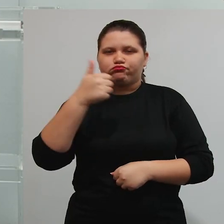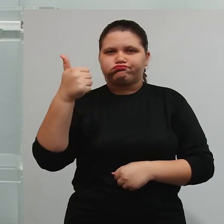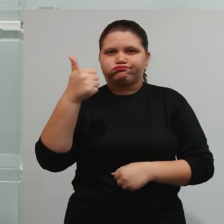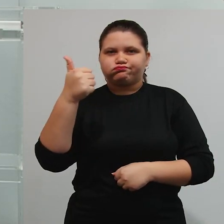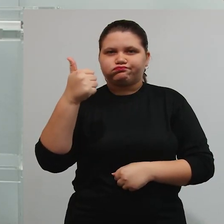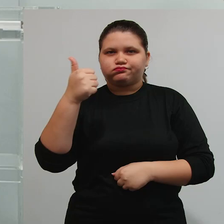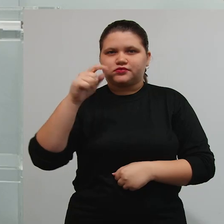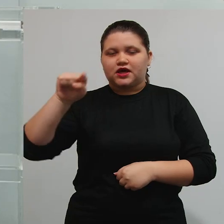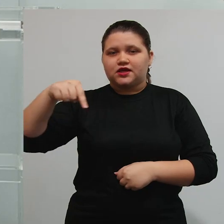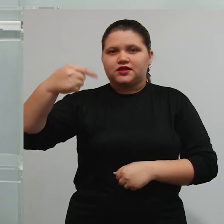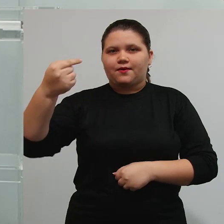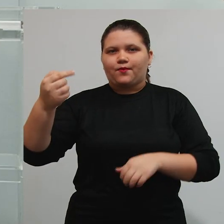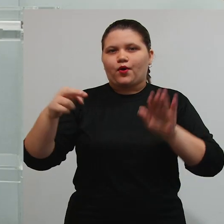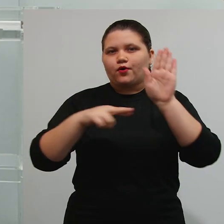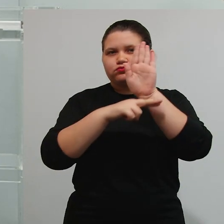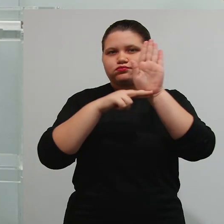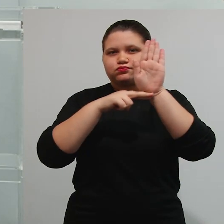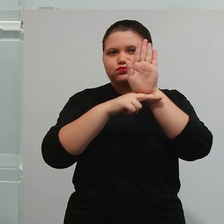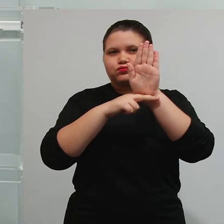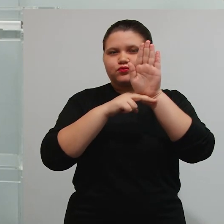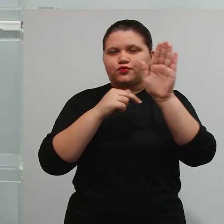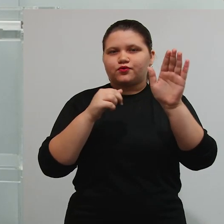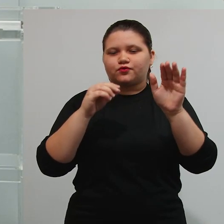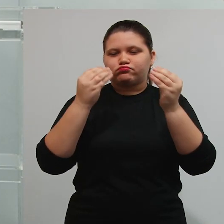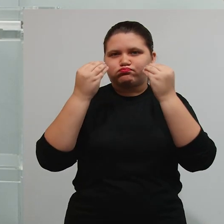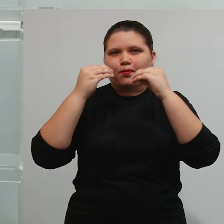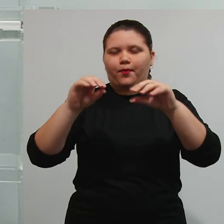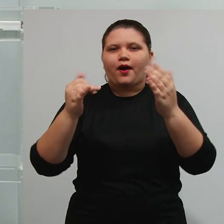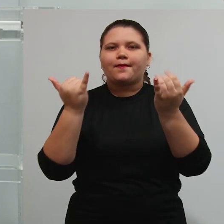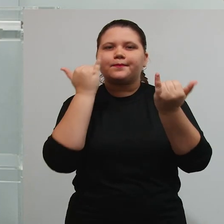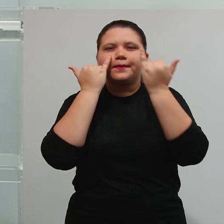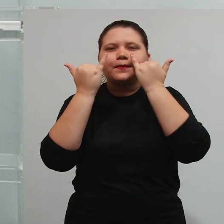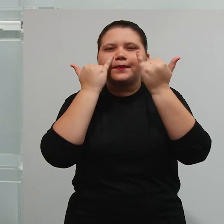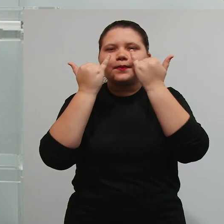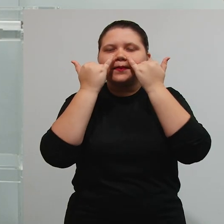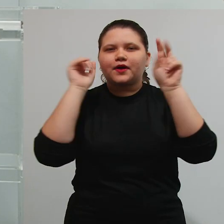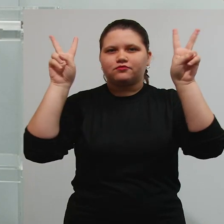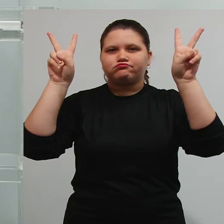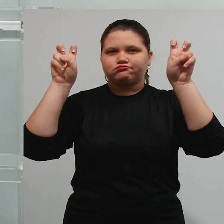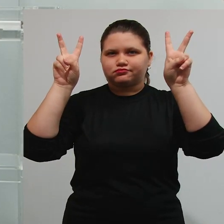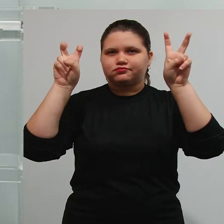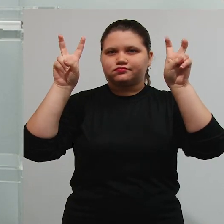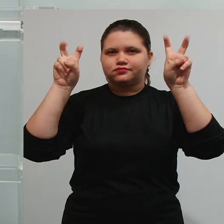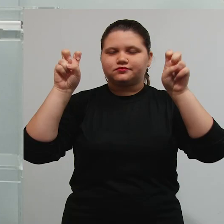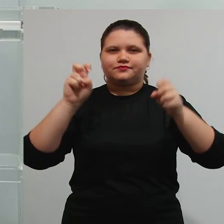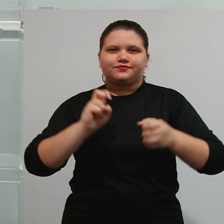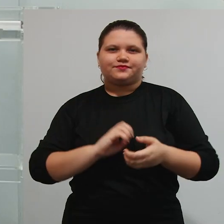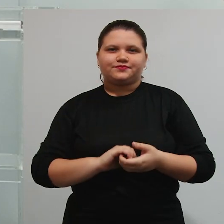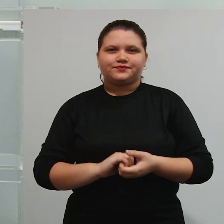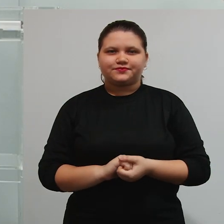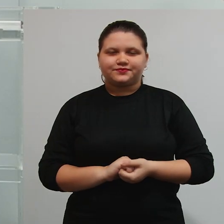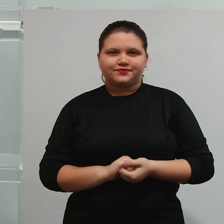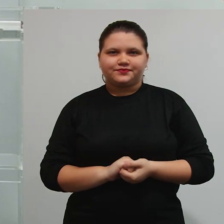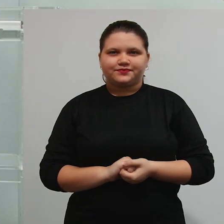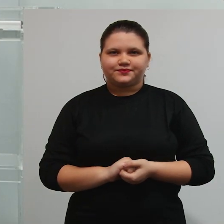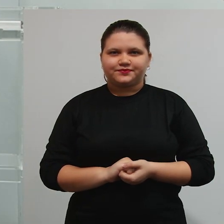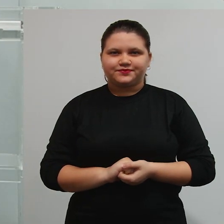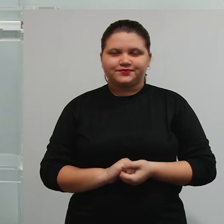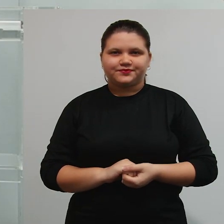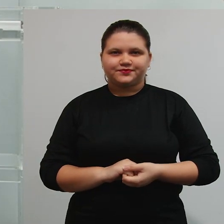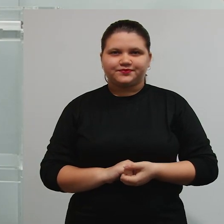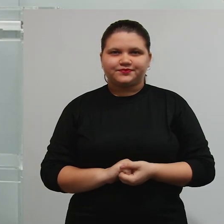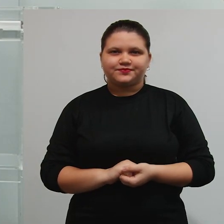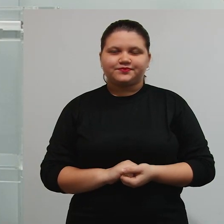no rodapé você insere a informação a respeito daquele assunto, tá bom? Então a gente vai ver as 2 formas de chamada daqui a